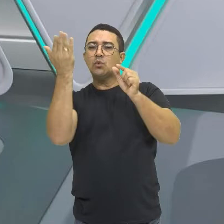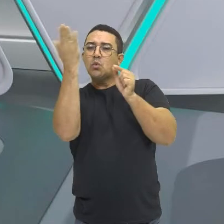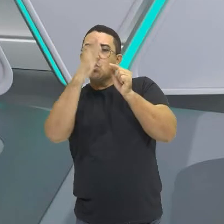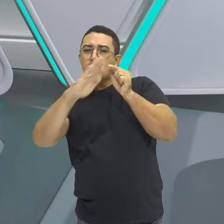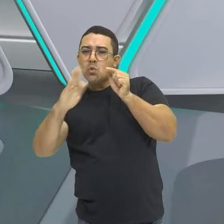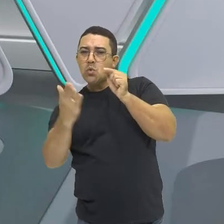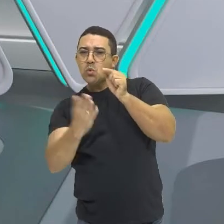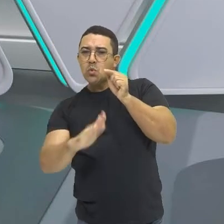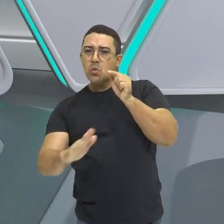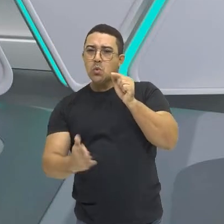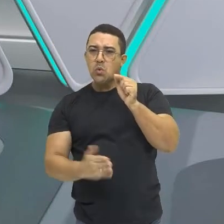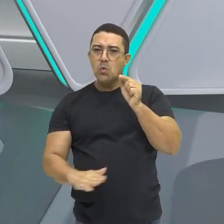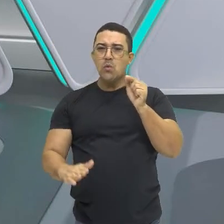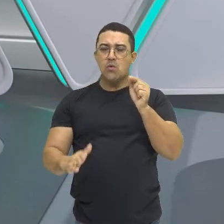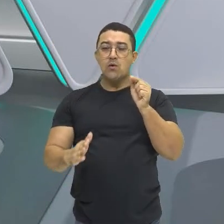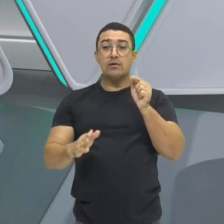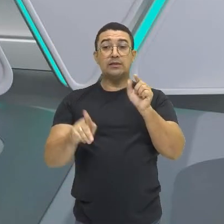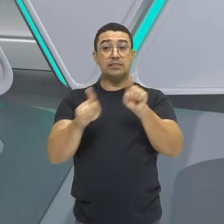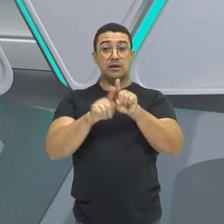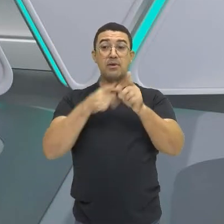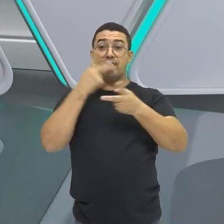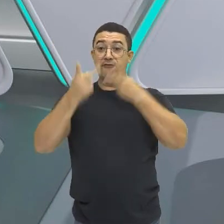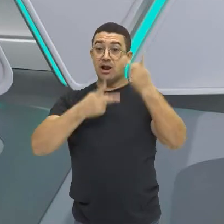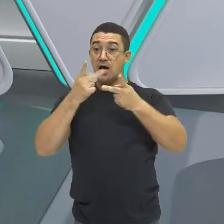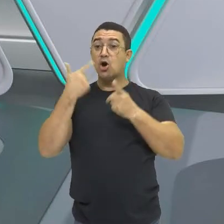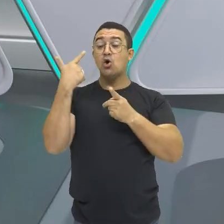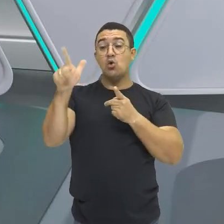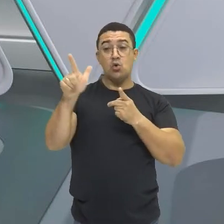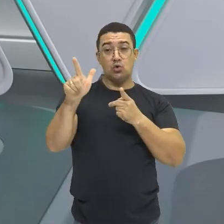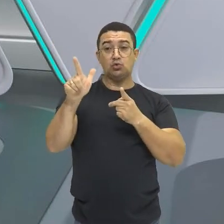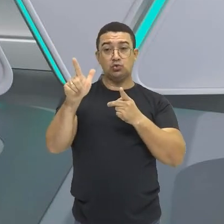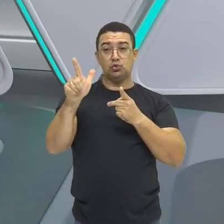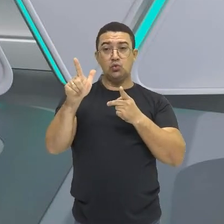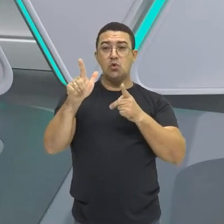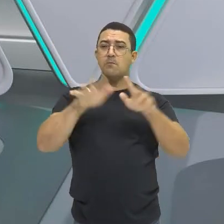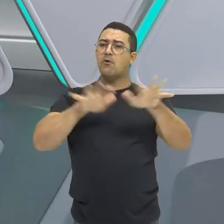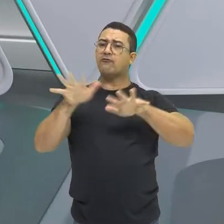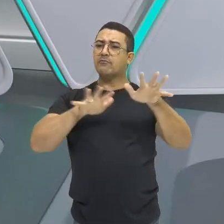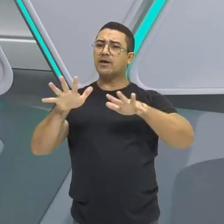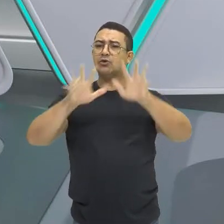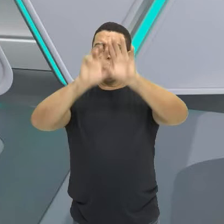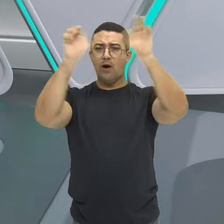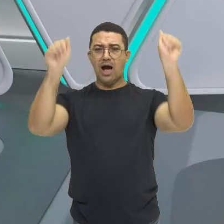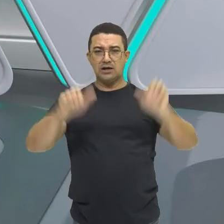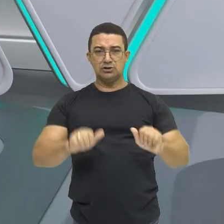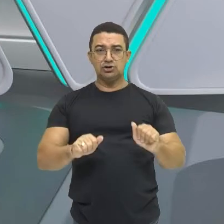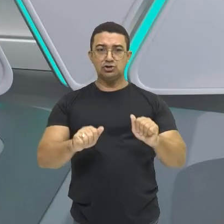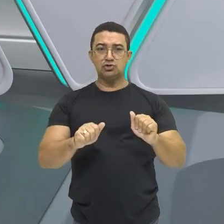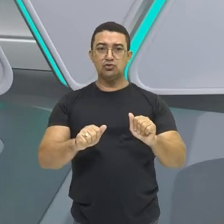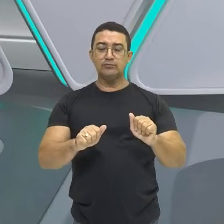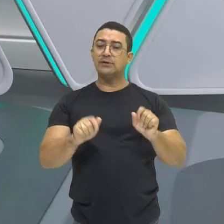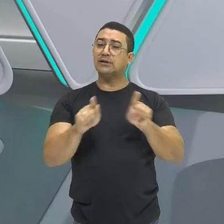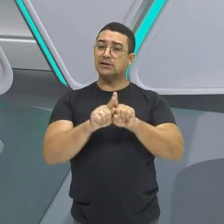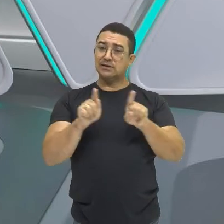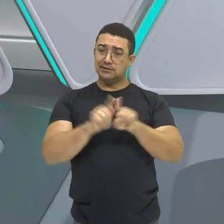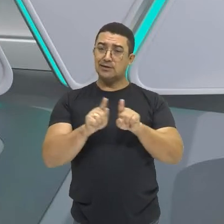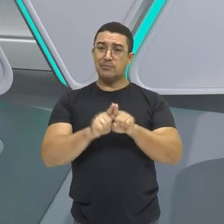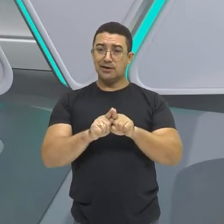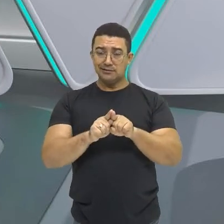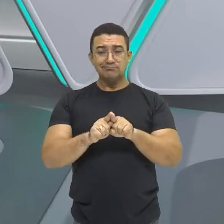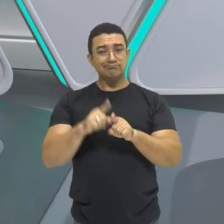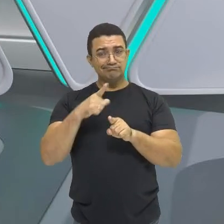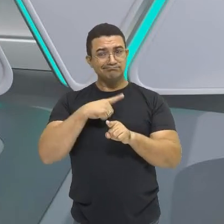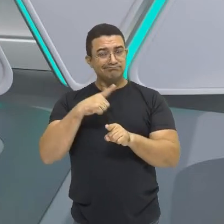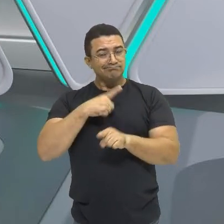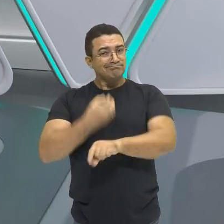vamos falar de um outro estilo de pintura, de outro estilo, de outro movimento artístico, que também mexe com as